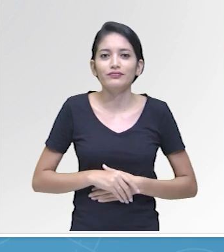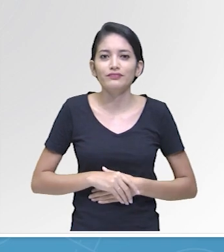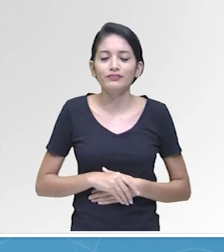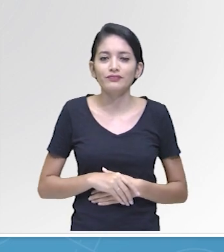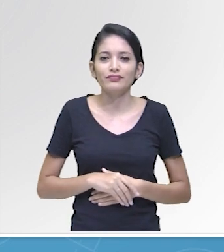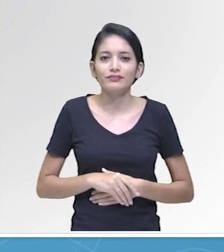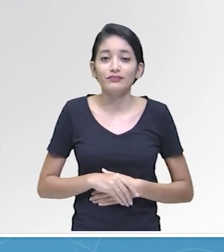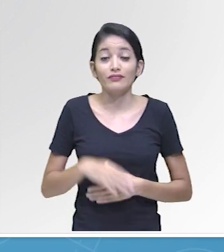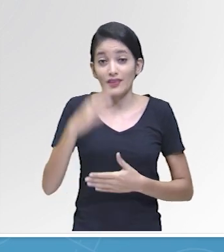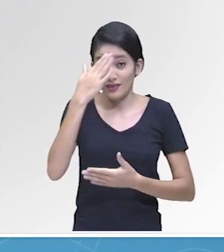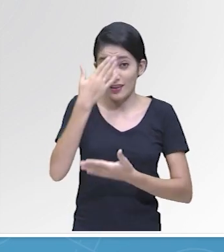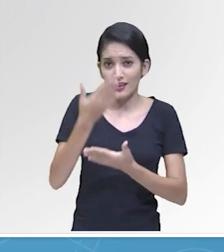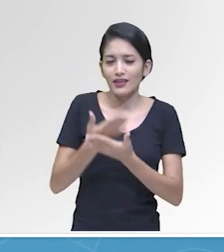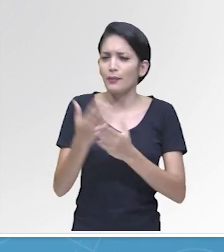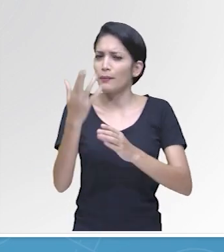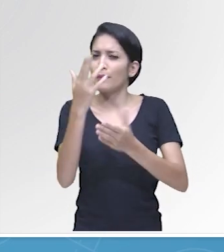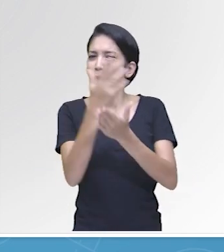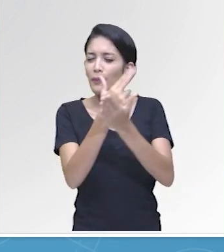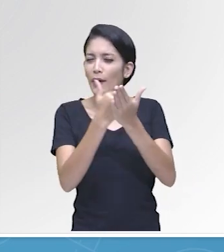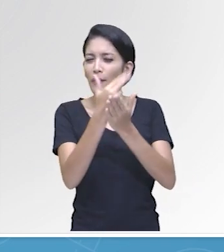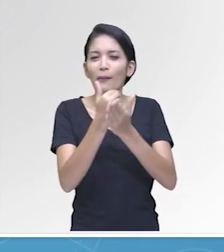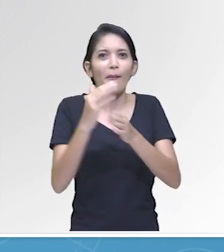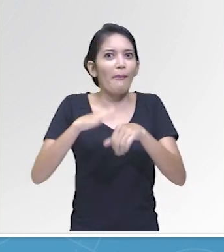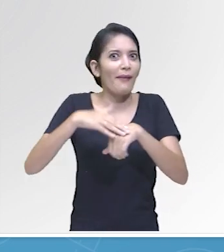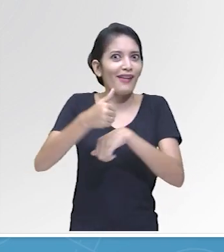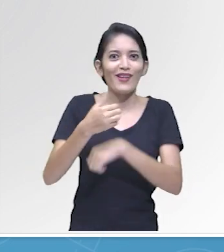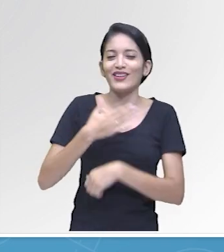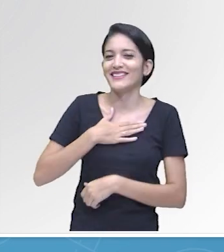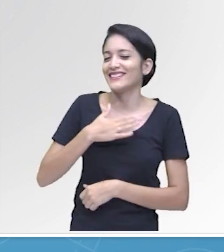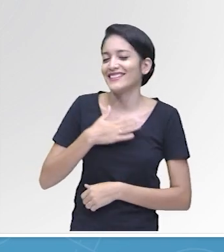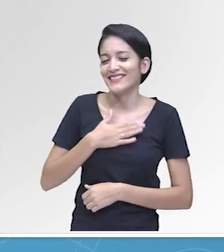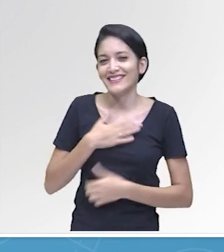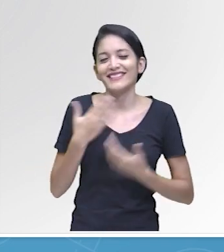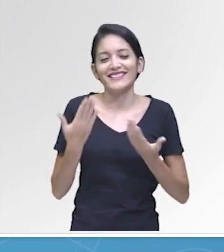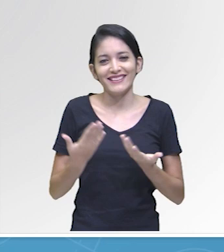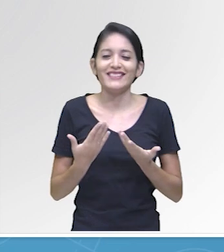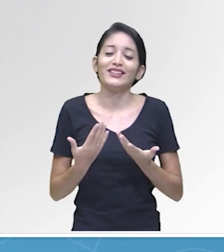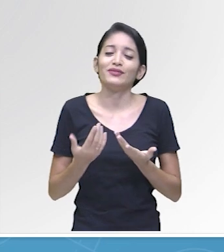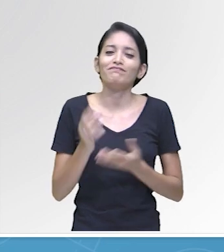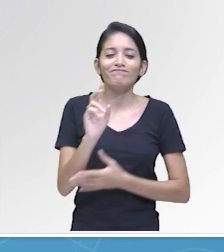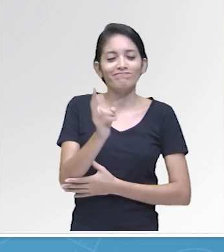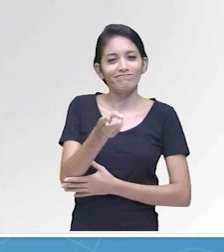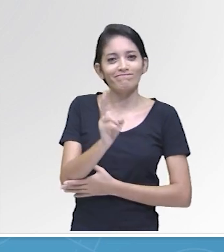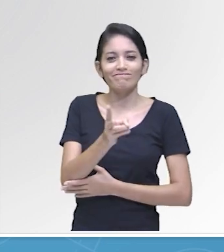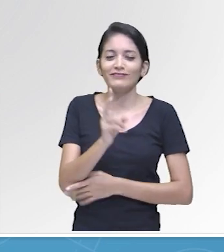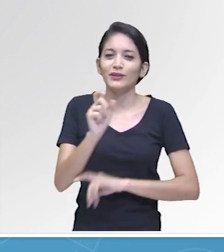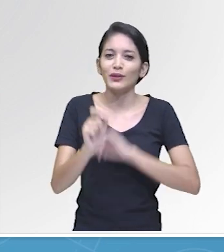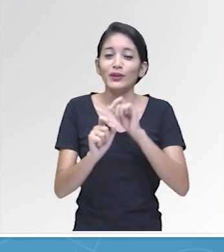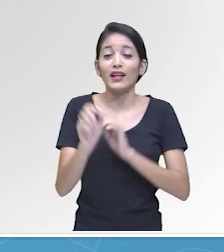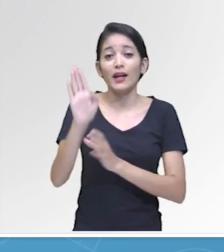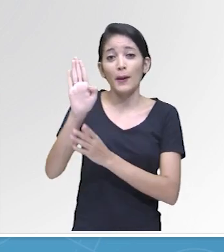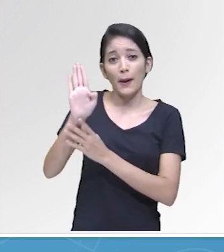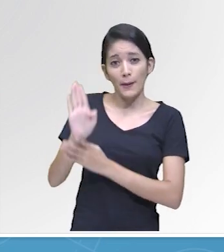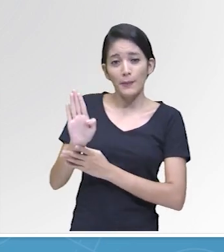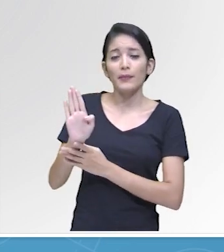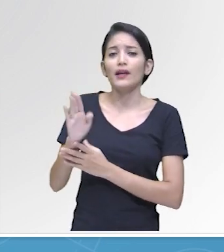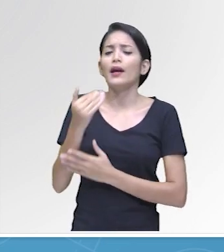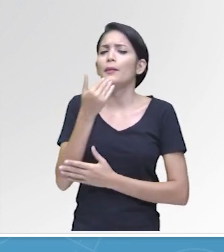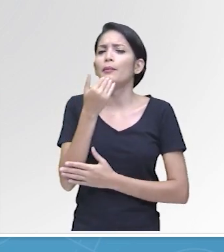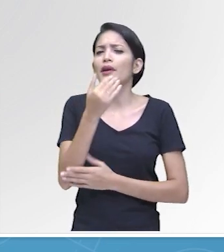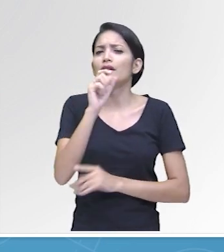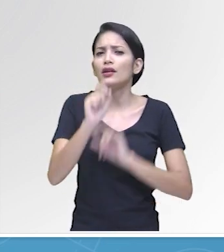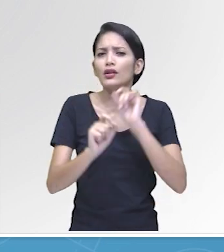Tenho certeza que o desenho de vocês foi muito melhor do que o meu, então vamos aí para a letra B. Ele pede aí que